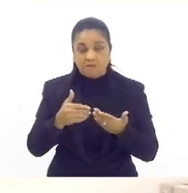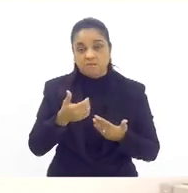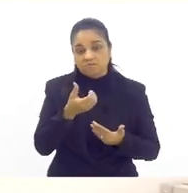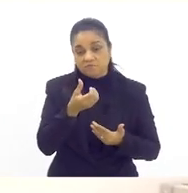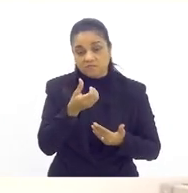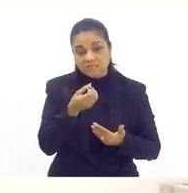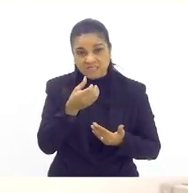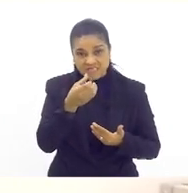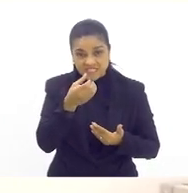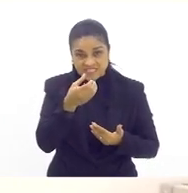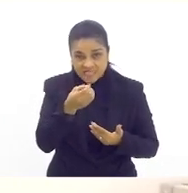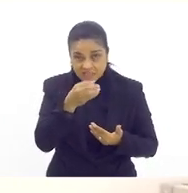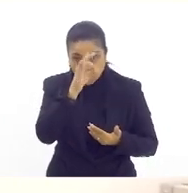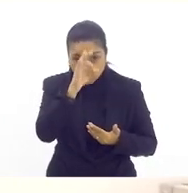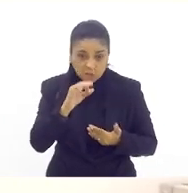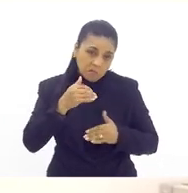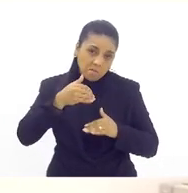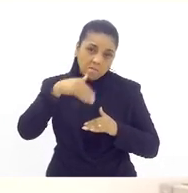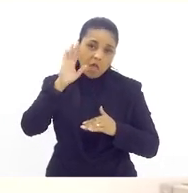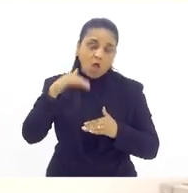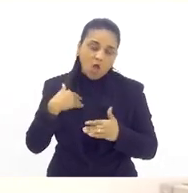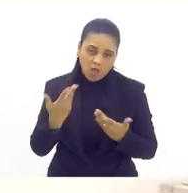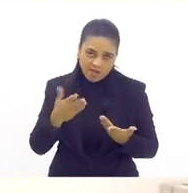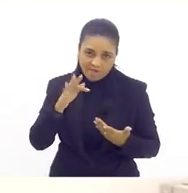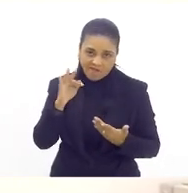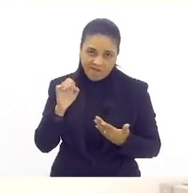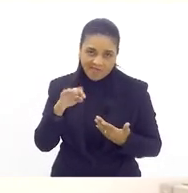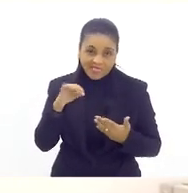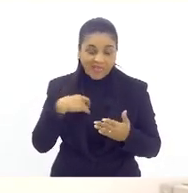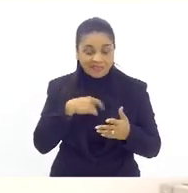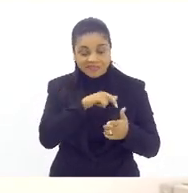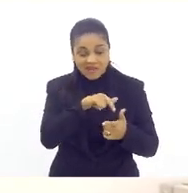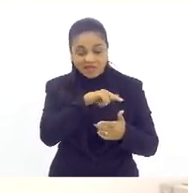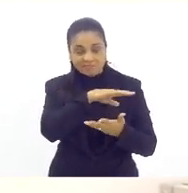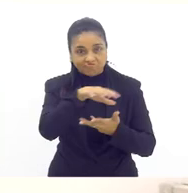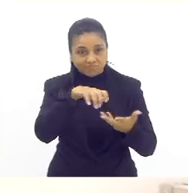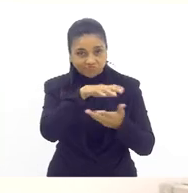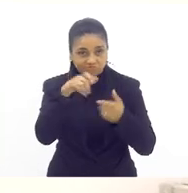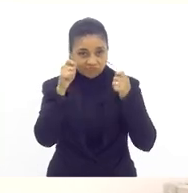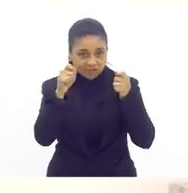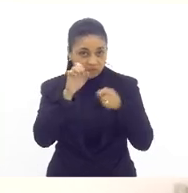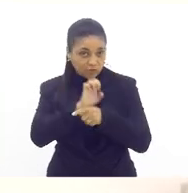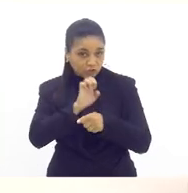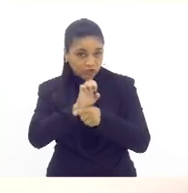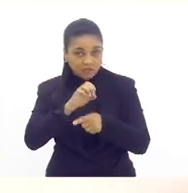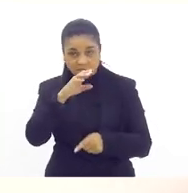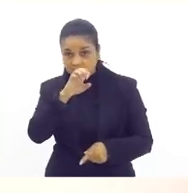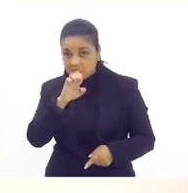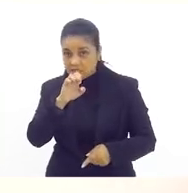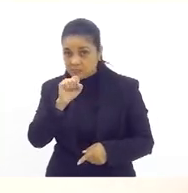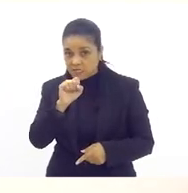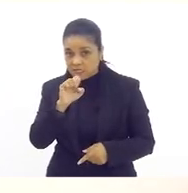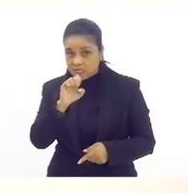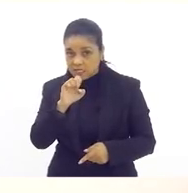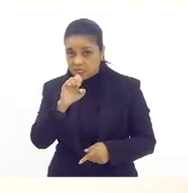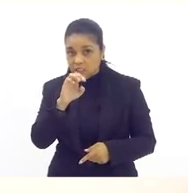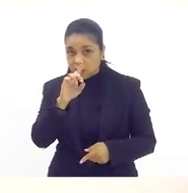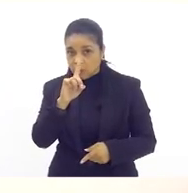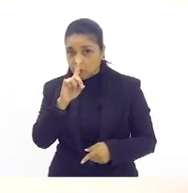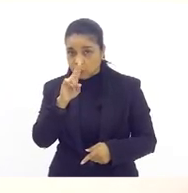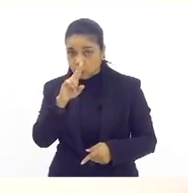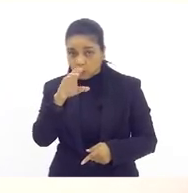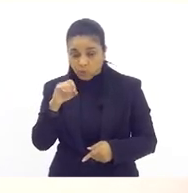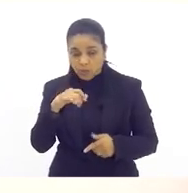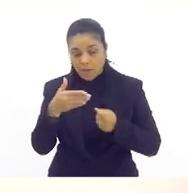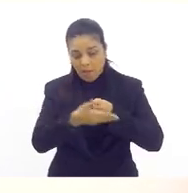ser maior Além do mais se nascer educa estão fazendo uma greve contra mediante essa situação